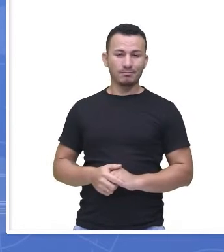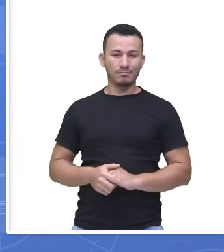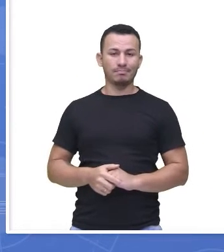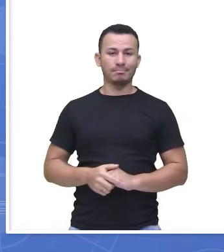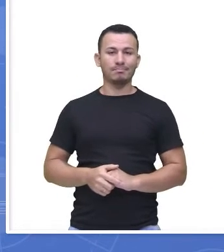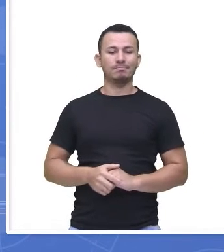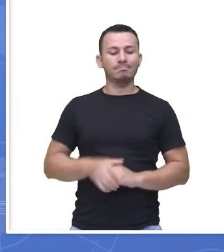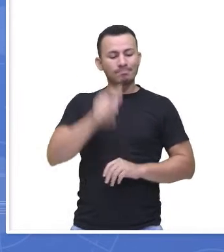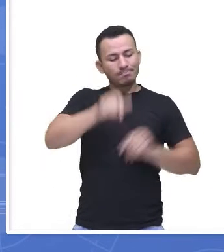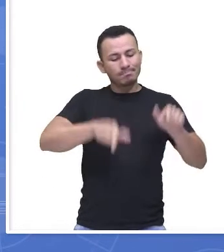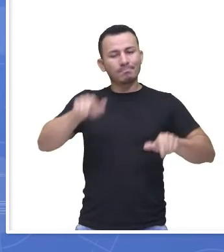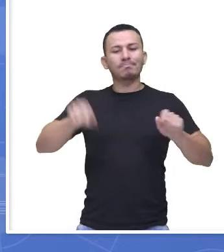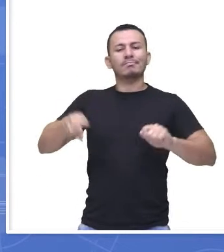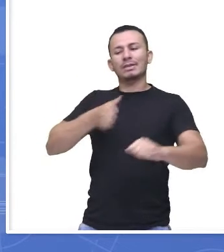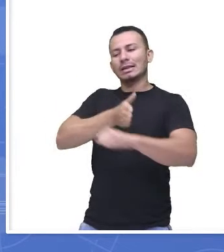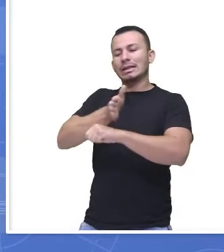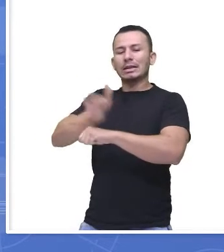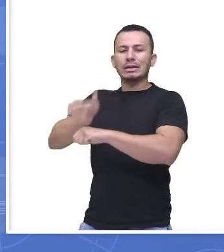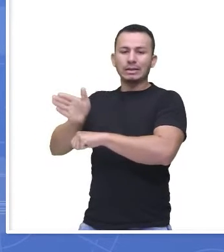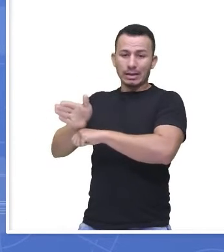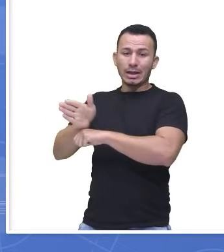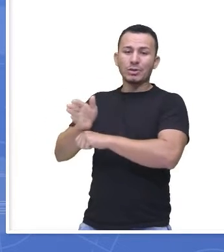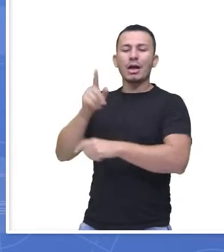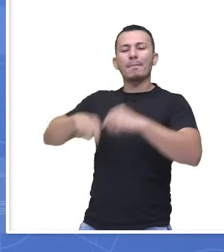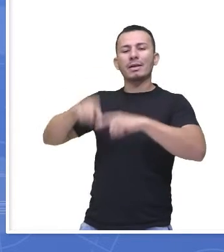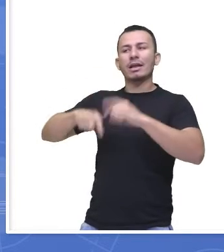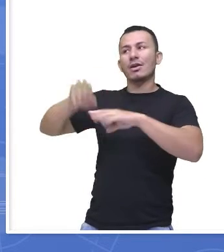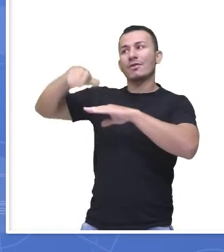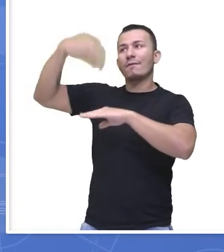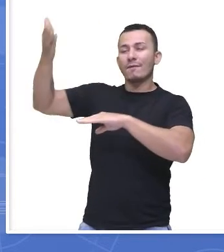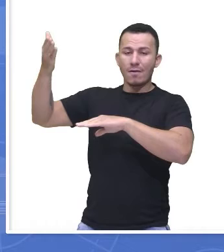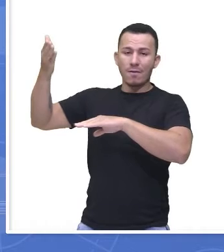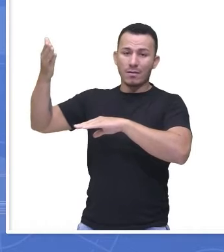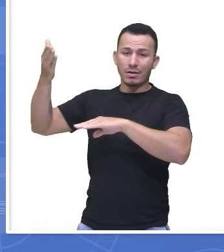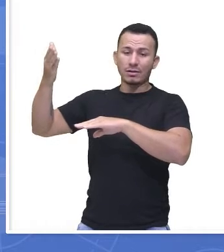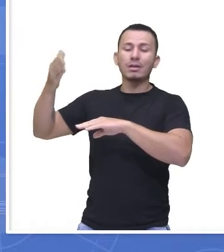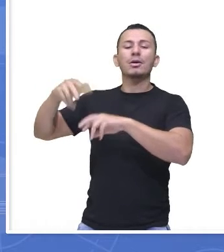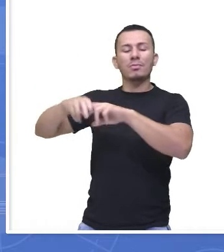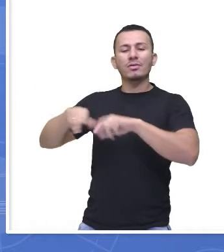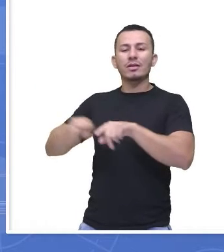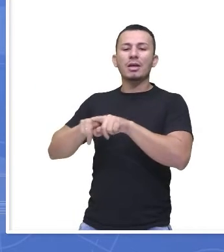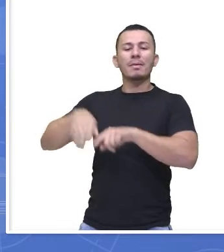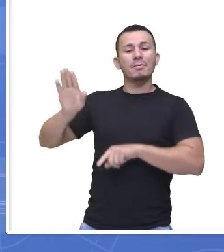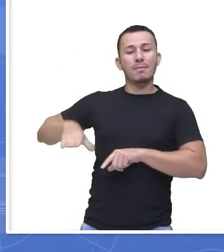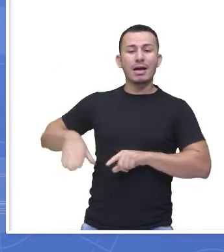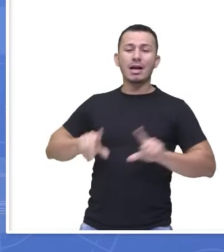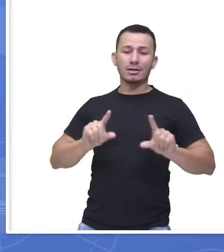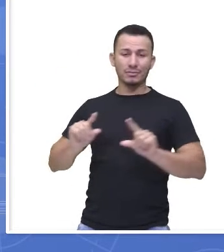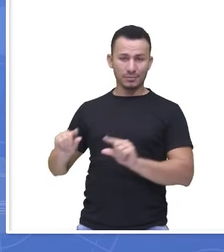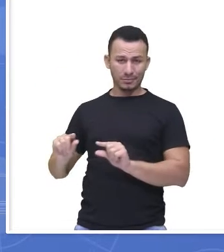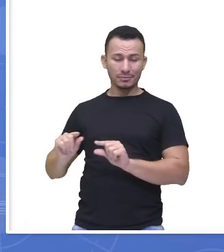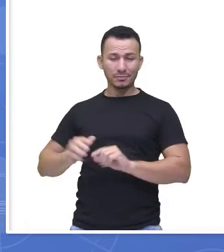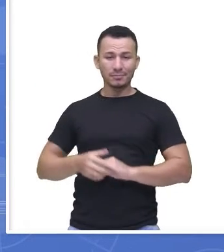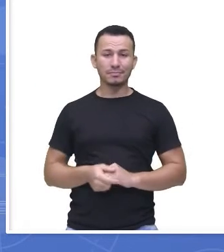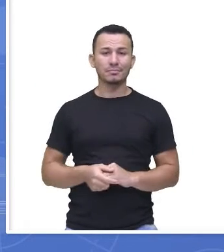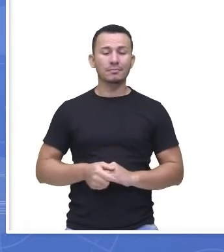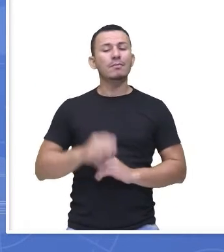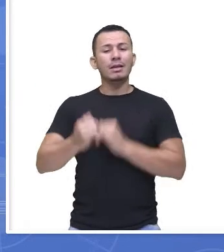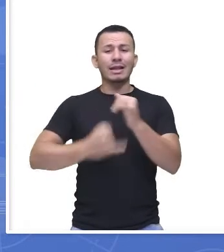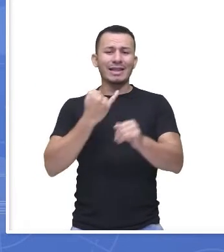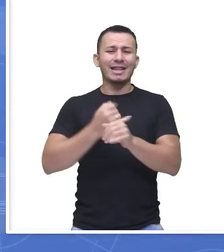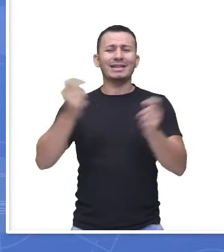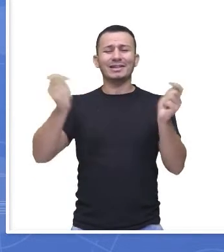tem acesso a produtos importados de qualidade e baixo custo. Então a gente vai aqui pela internet,